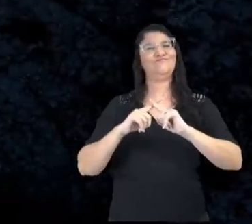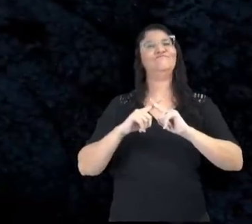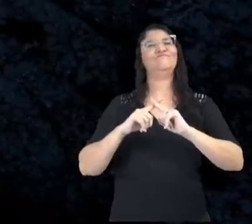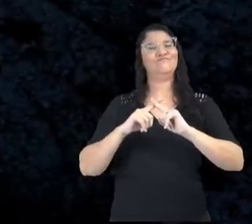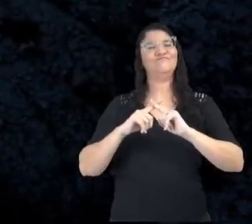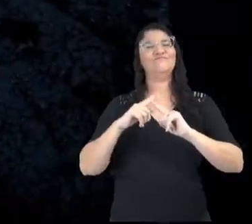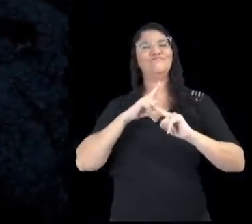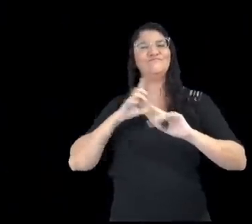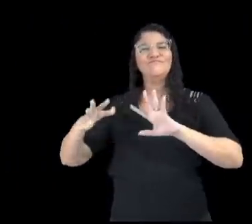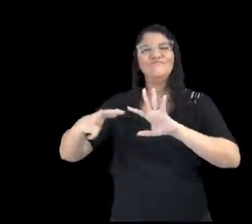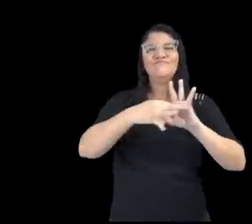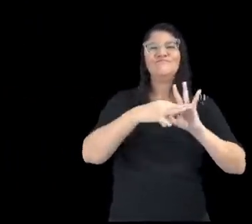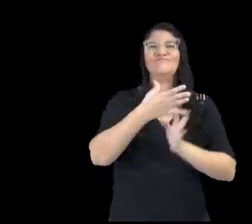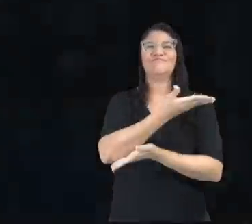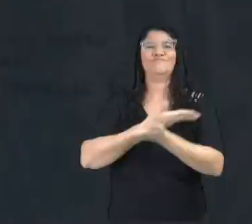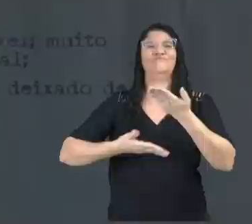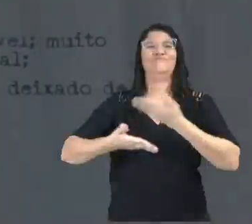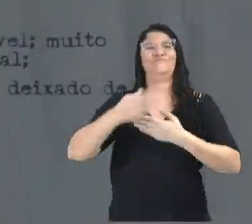essencial.